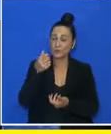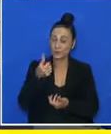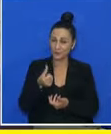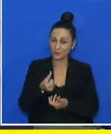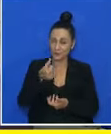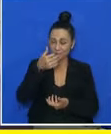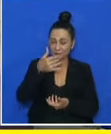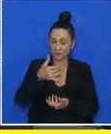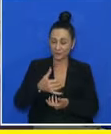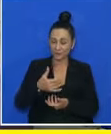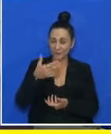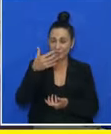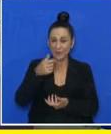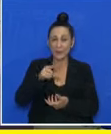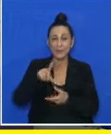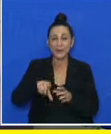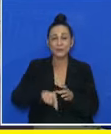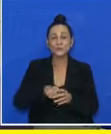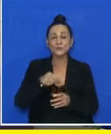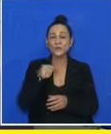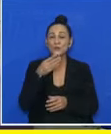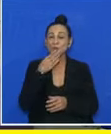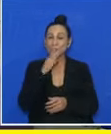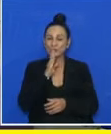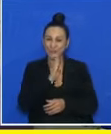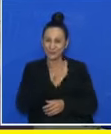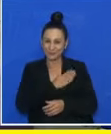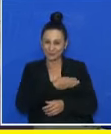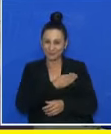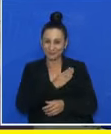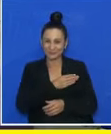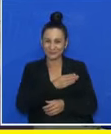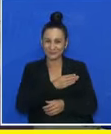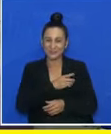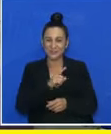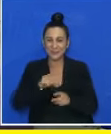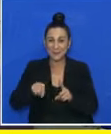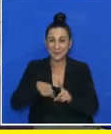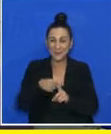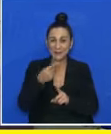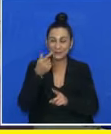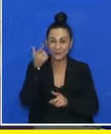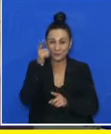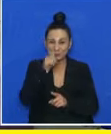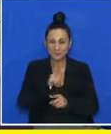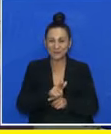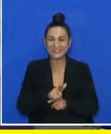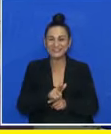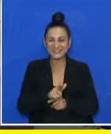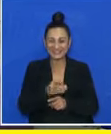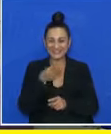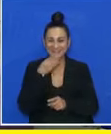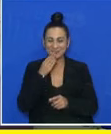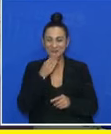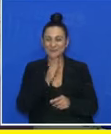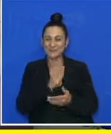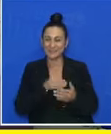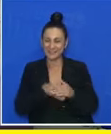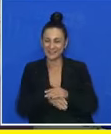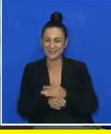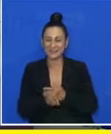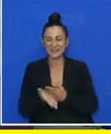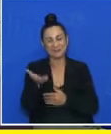6 para a realização do sorteio do Time do Coração. Você tem mais uma chance de ganhar na Time Mania, hein? Vamos